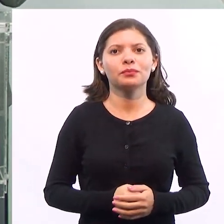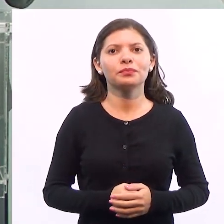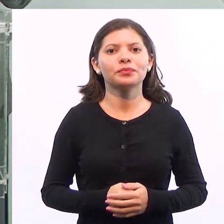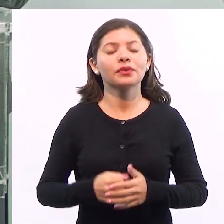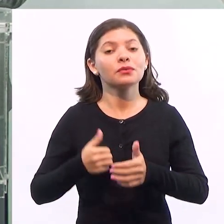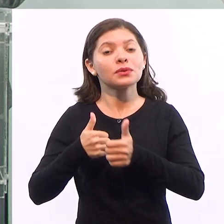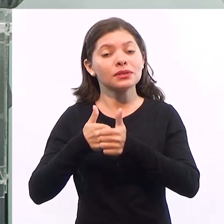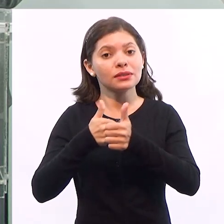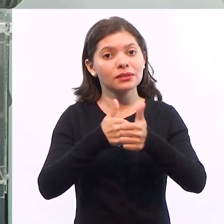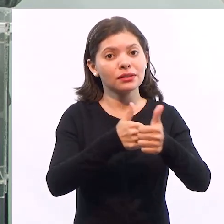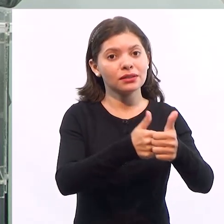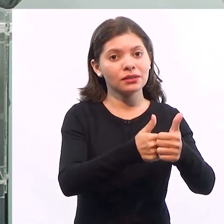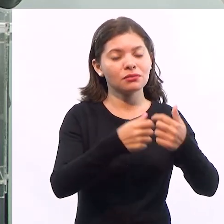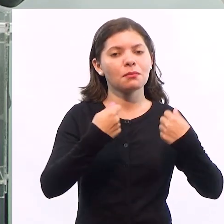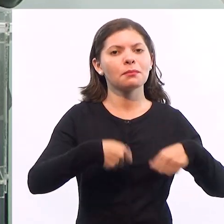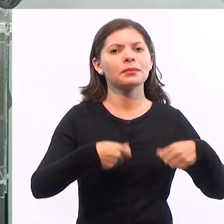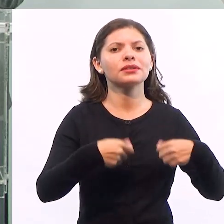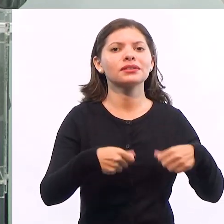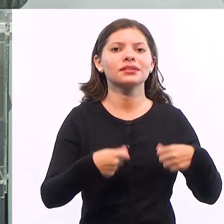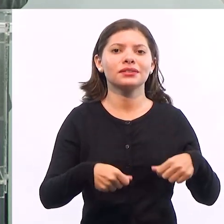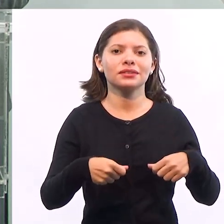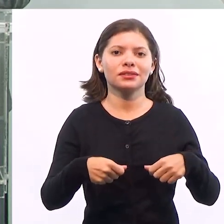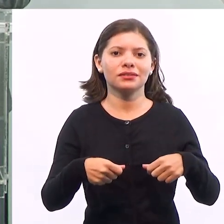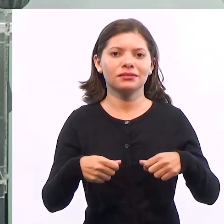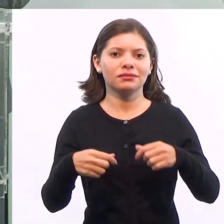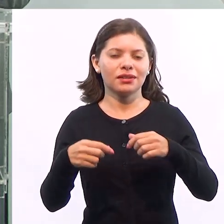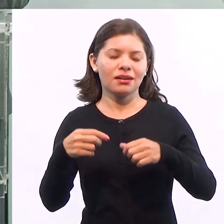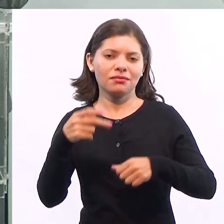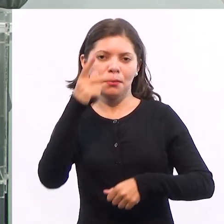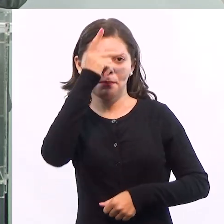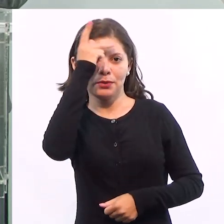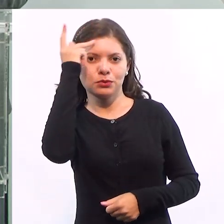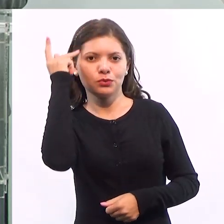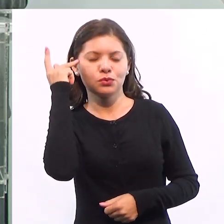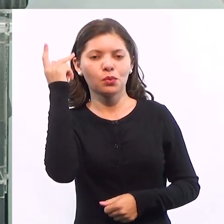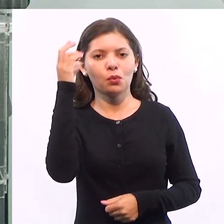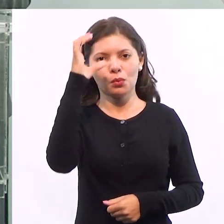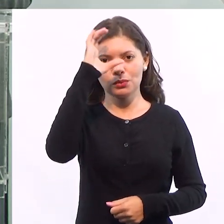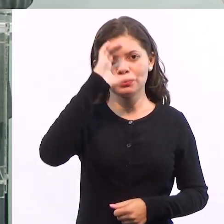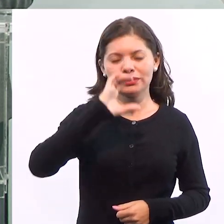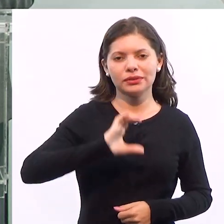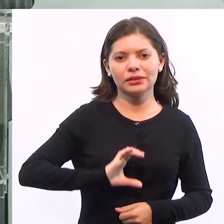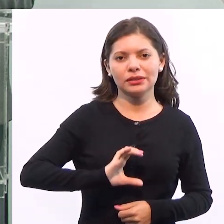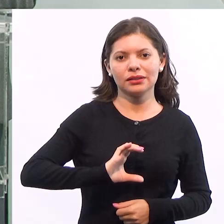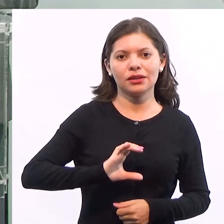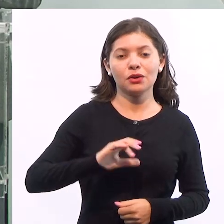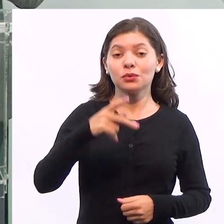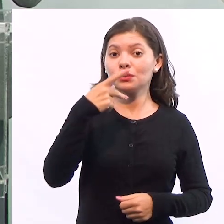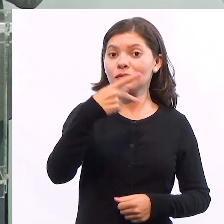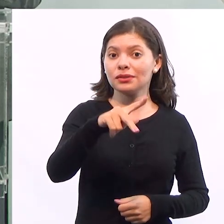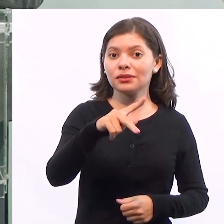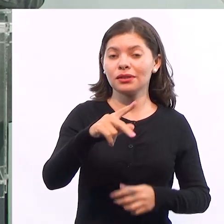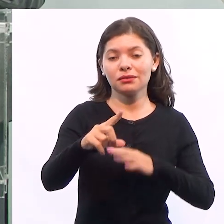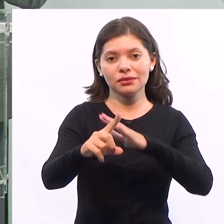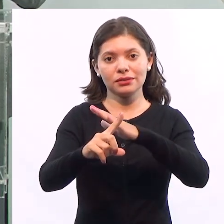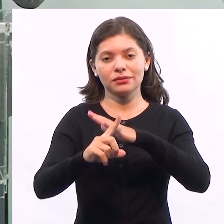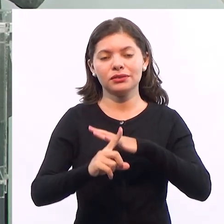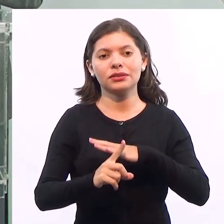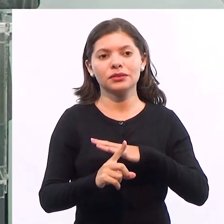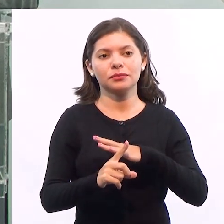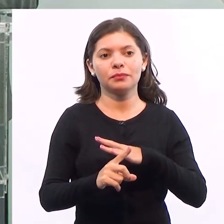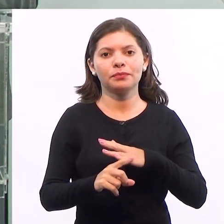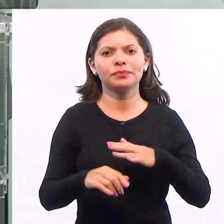um desses que eu falei, e são os poucos ainda, eles vão seguindo conforme a necessidade do consumidor,